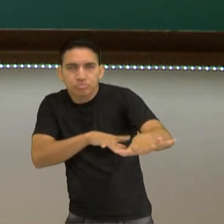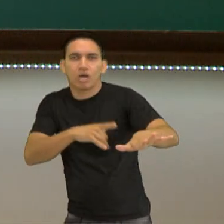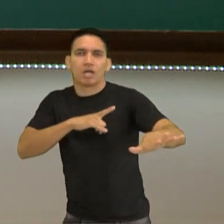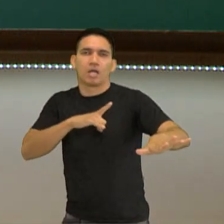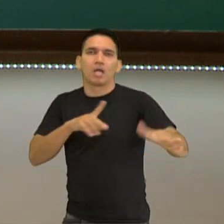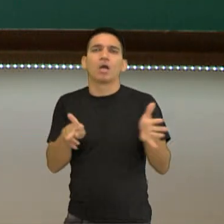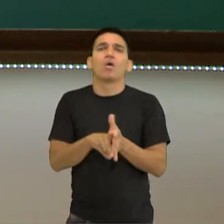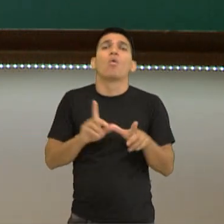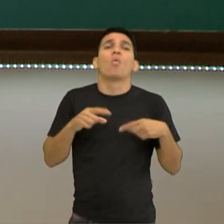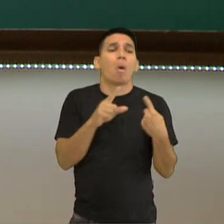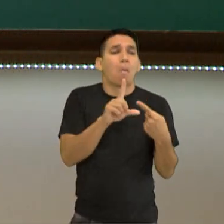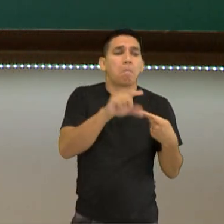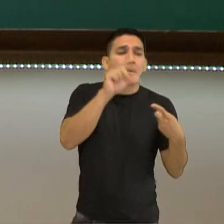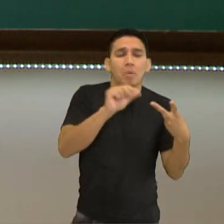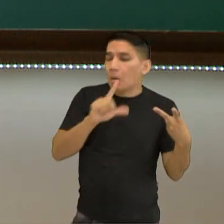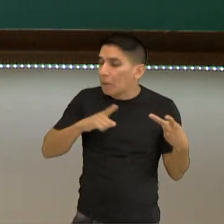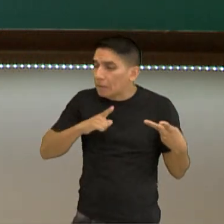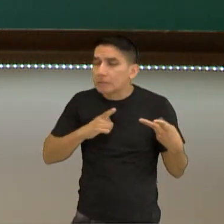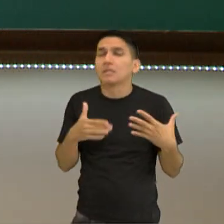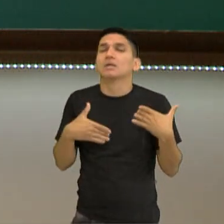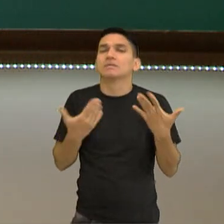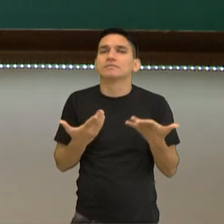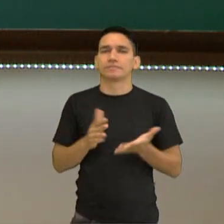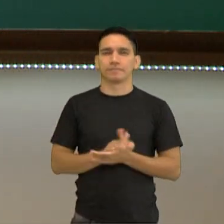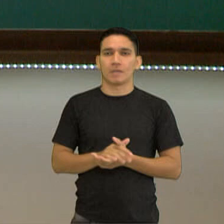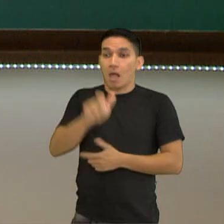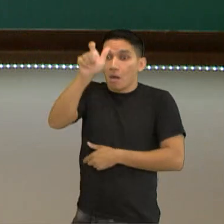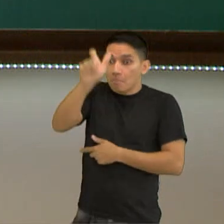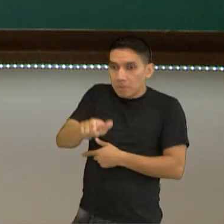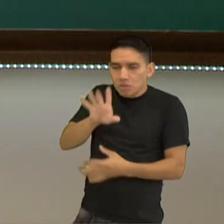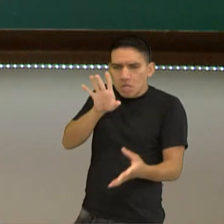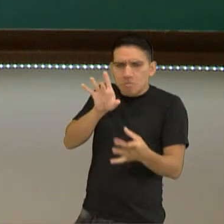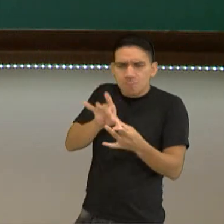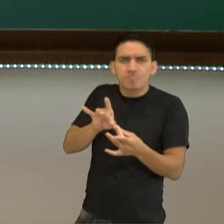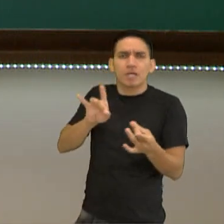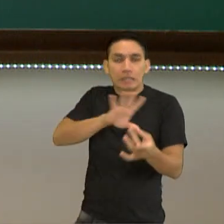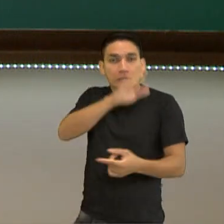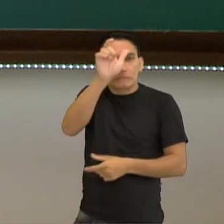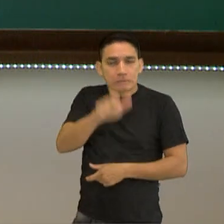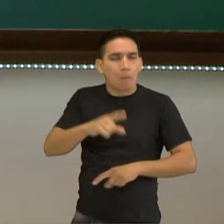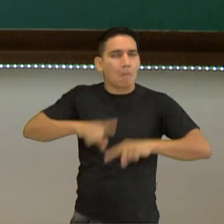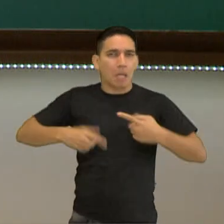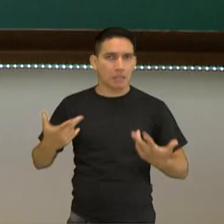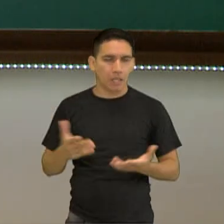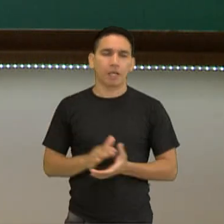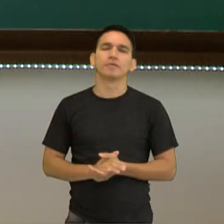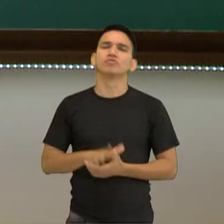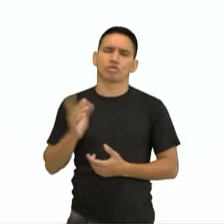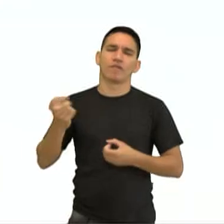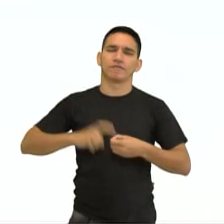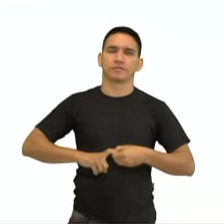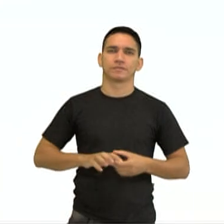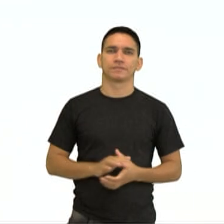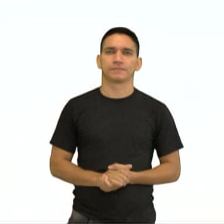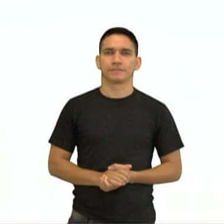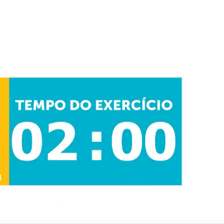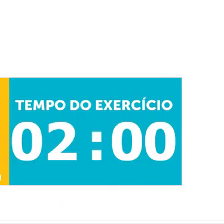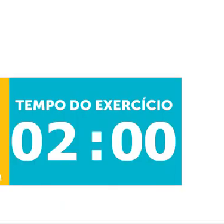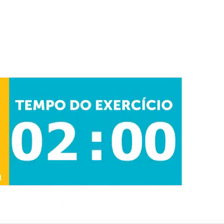o outro não, né, e o virtuosismo é aquele cara que é excelente naquele instrumento. Já voltamos em definitivo.